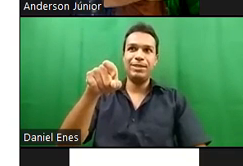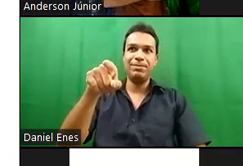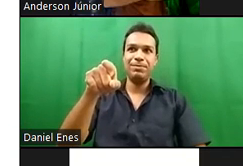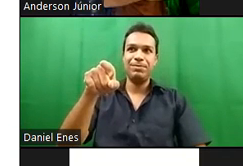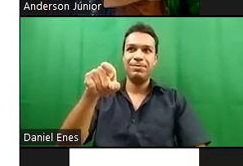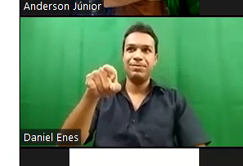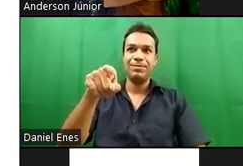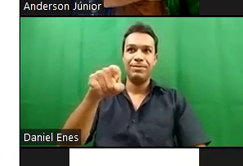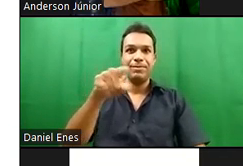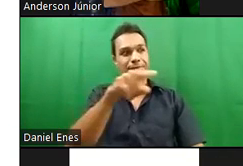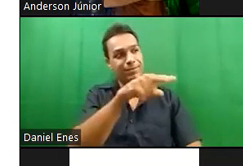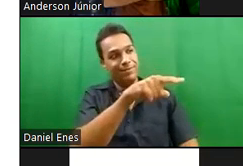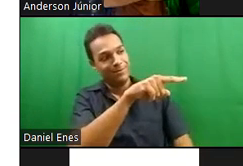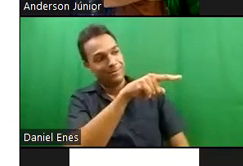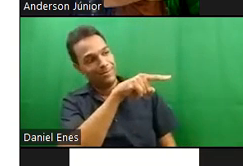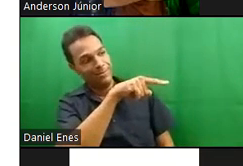você,